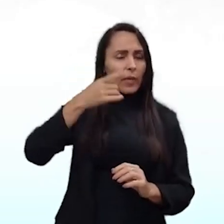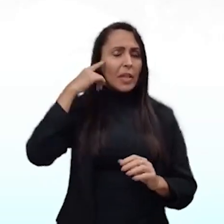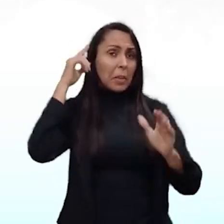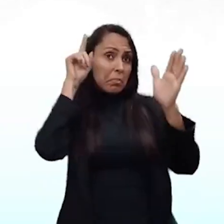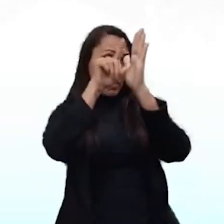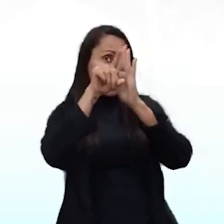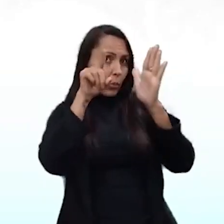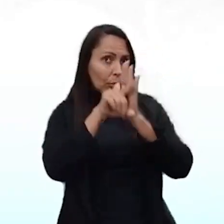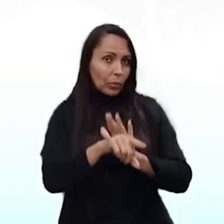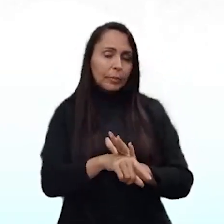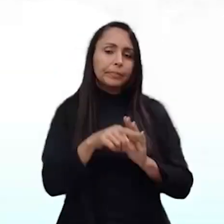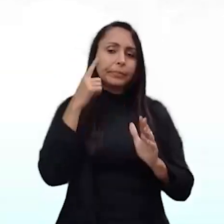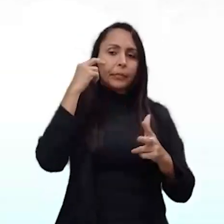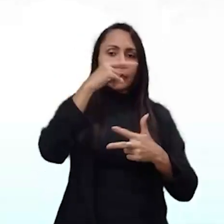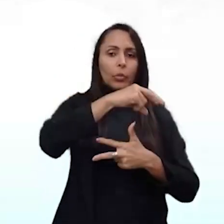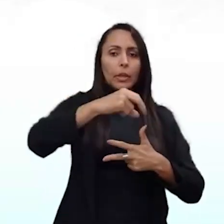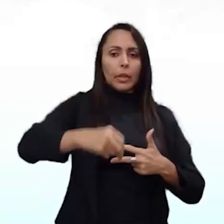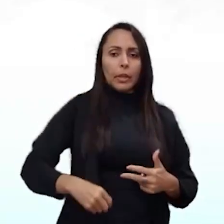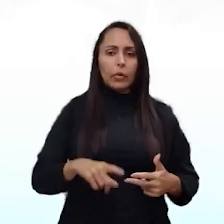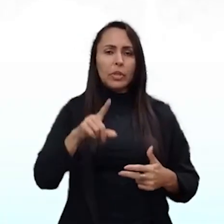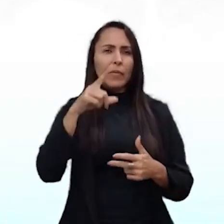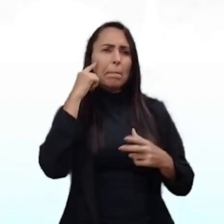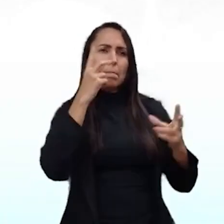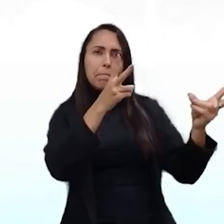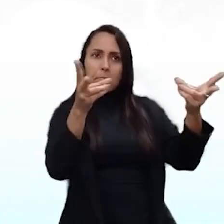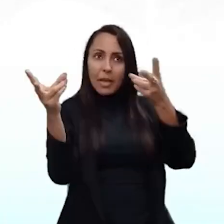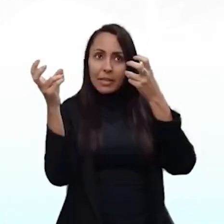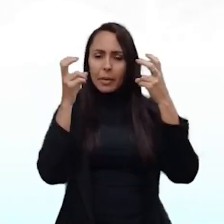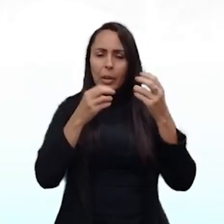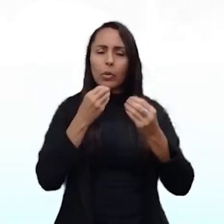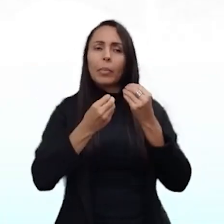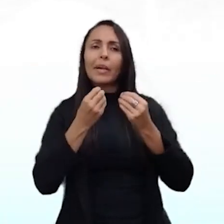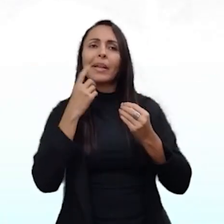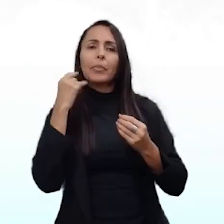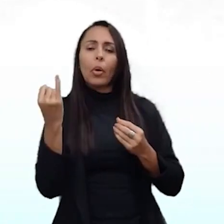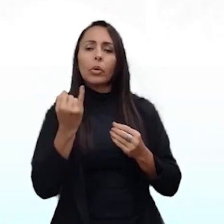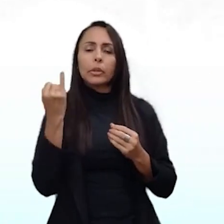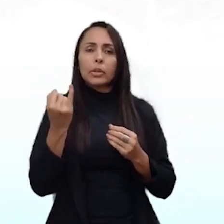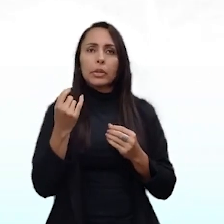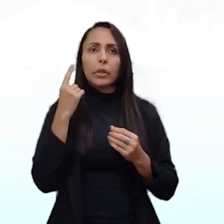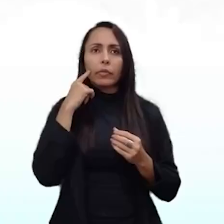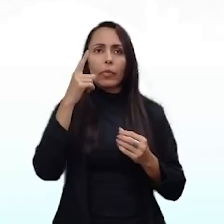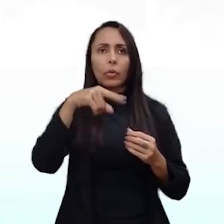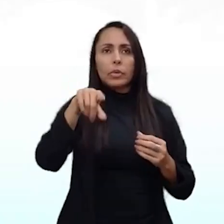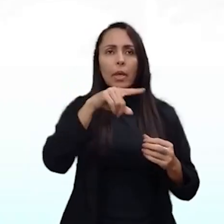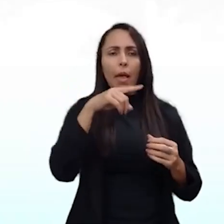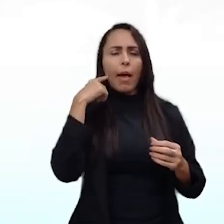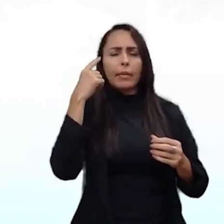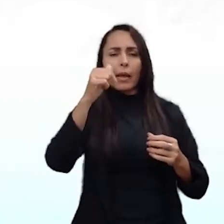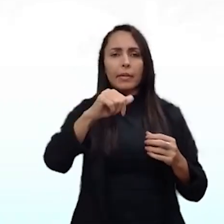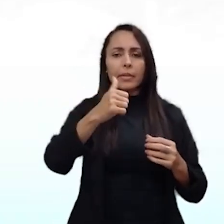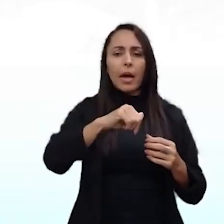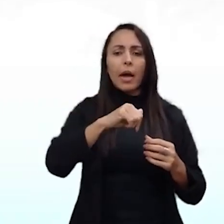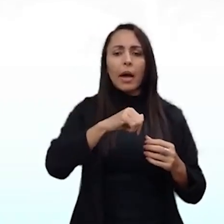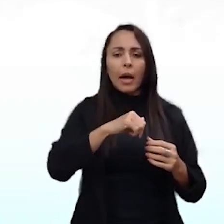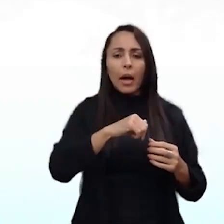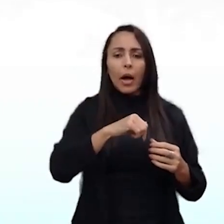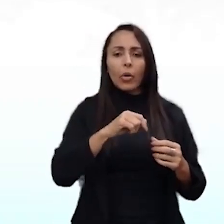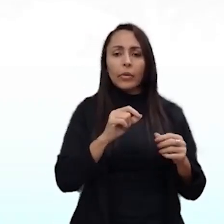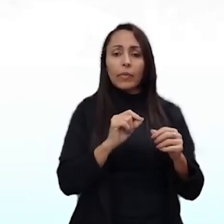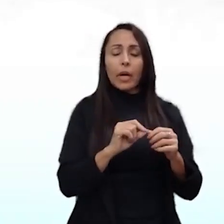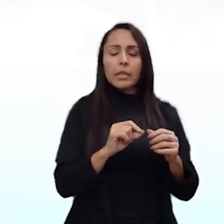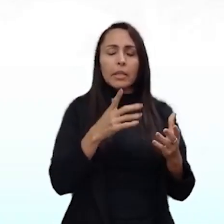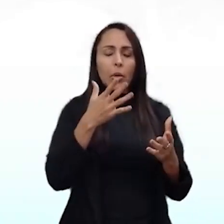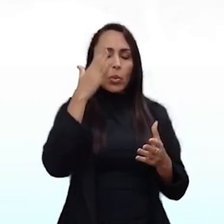questão do Enem, e você vai perceber como é importante você, ao analisar, não é? Ao fazer